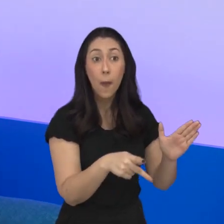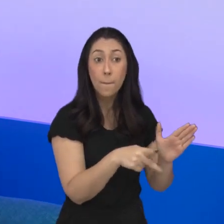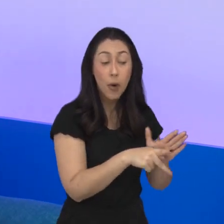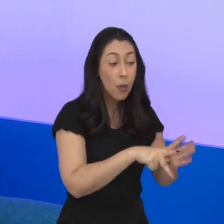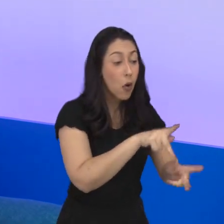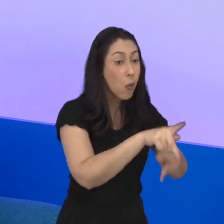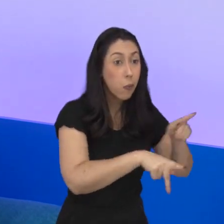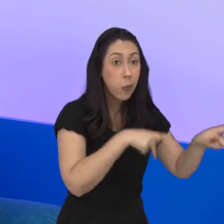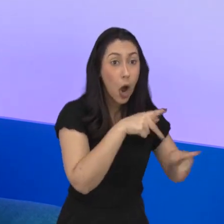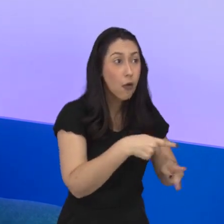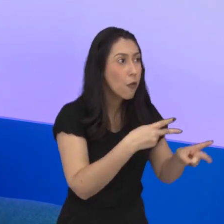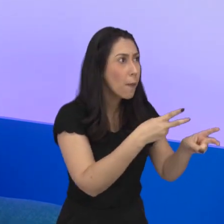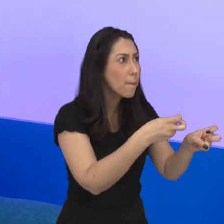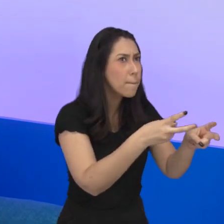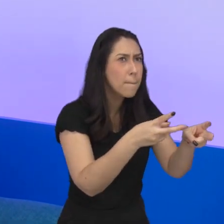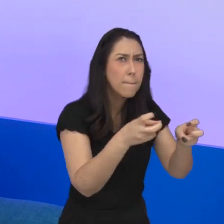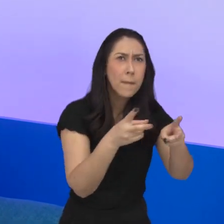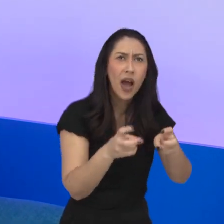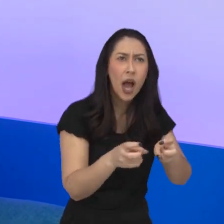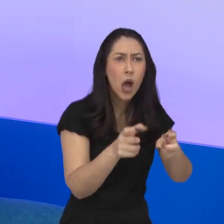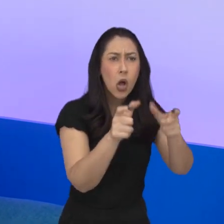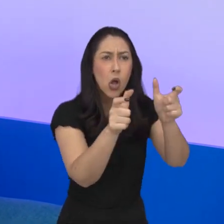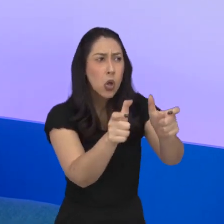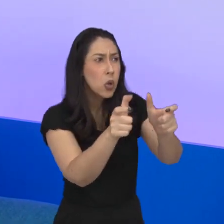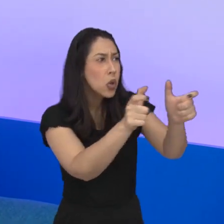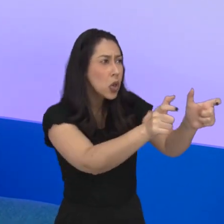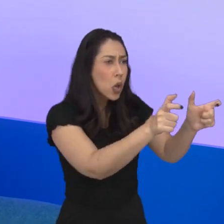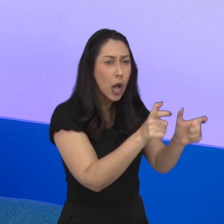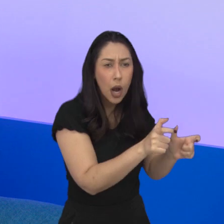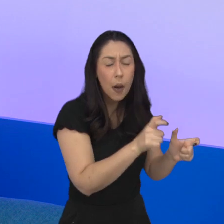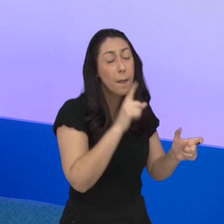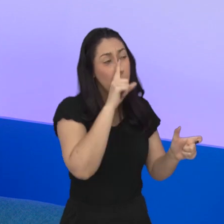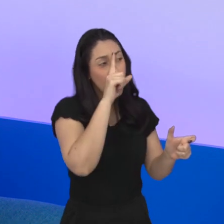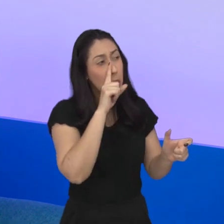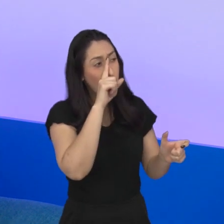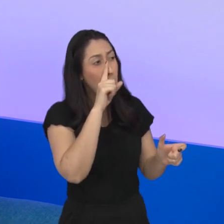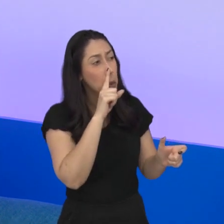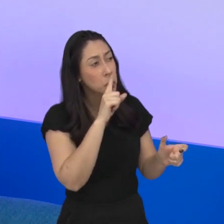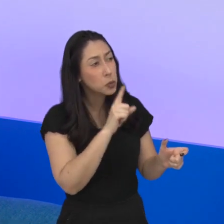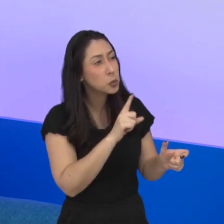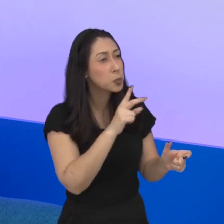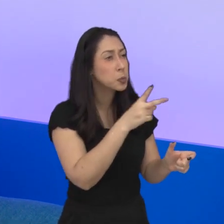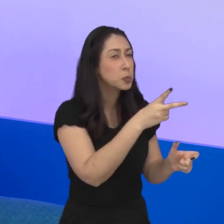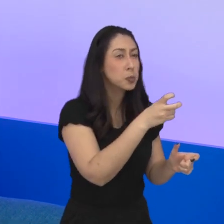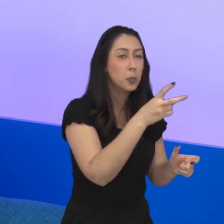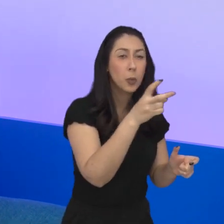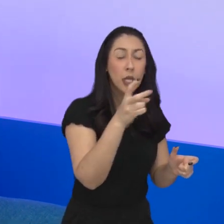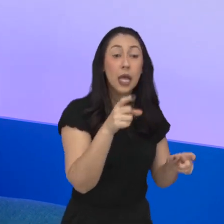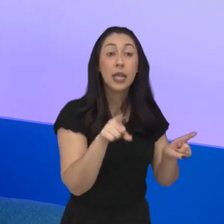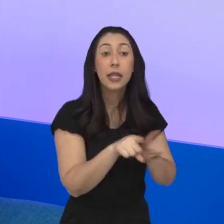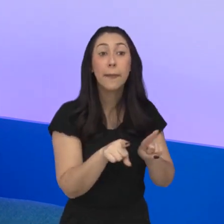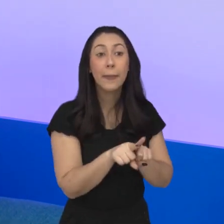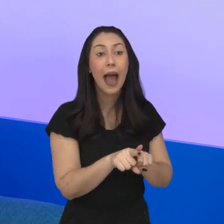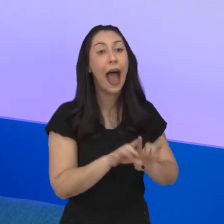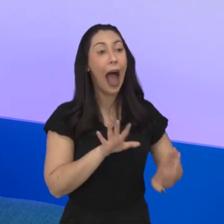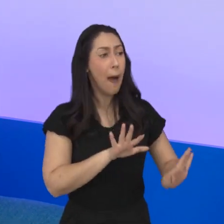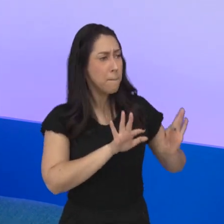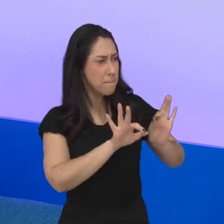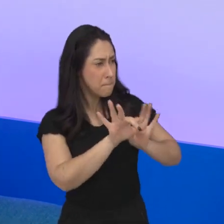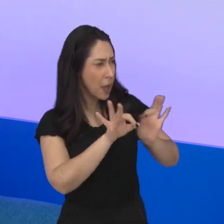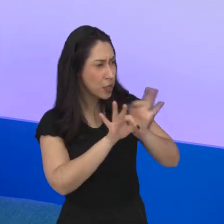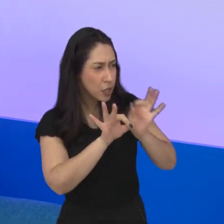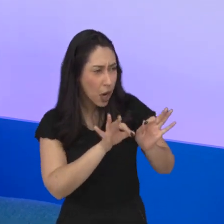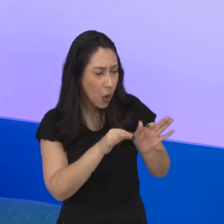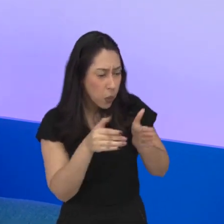eles reconhecem as áreas de perigo, de risco na sua comunidade, identificam aquelas áreas, também identificam rotas